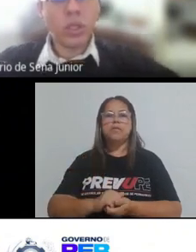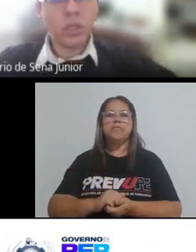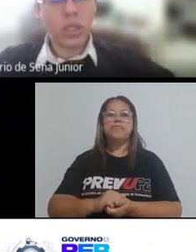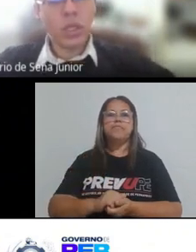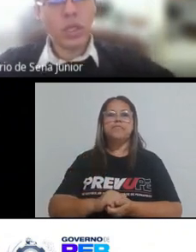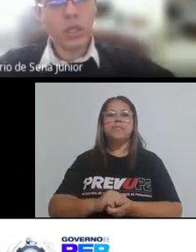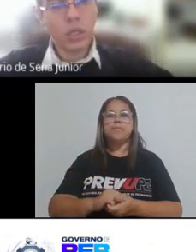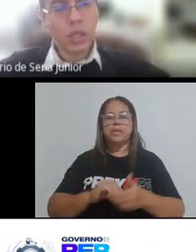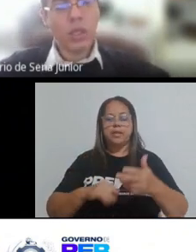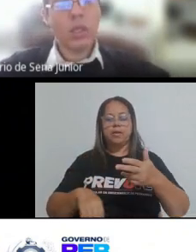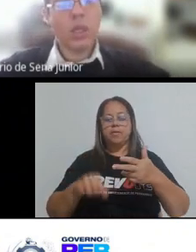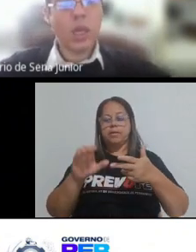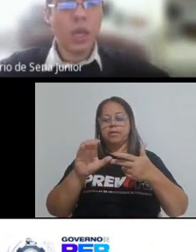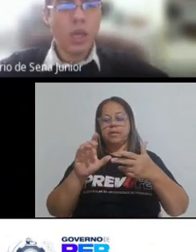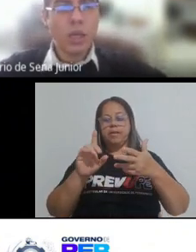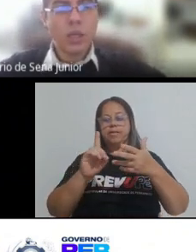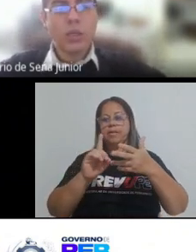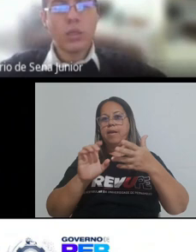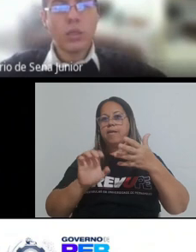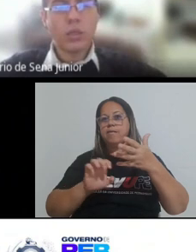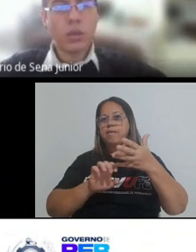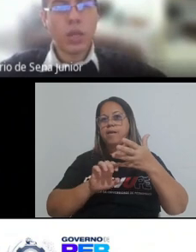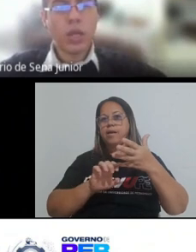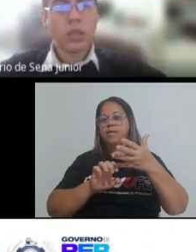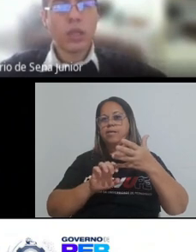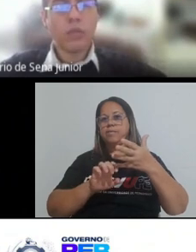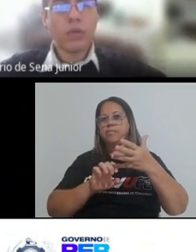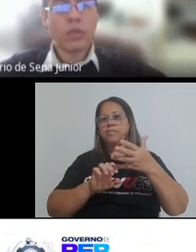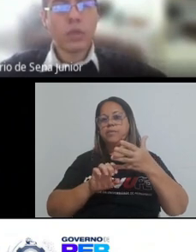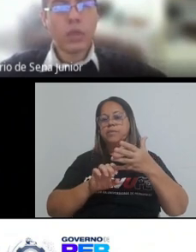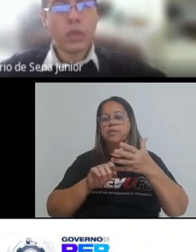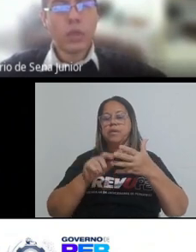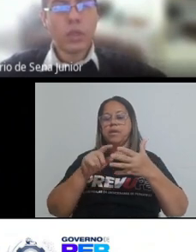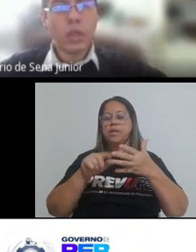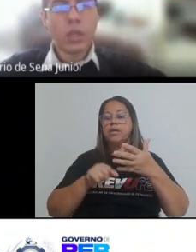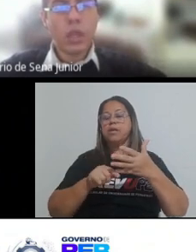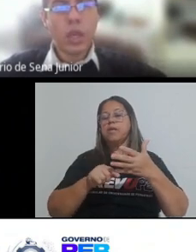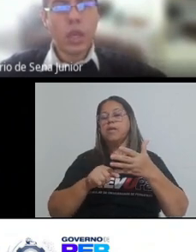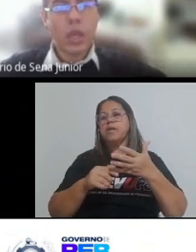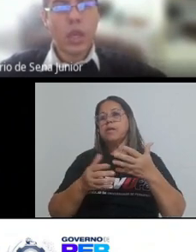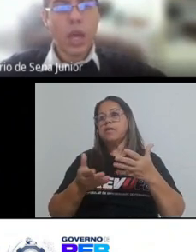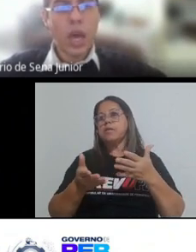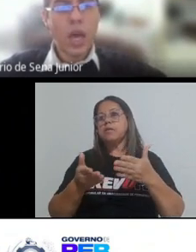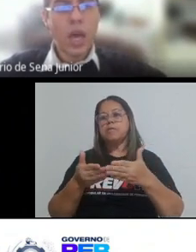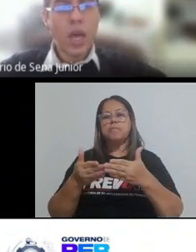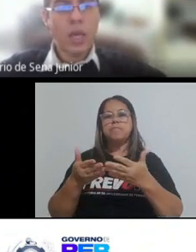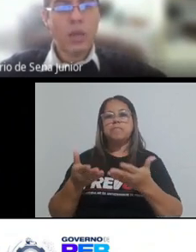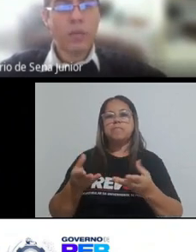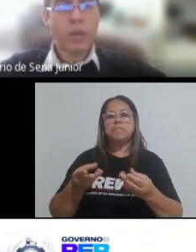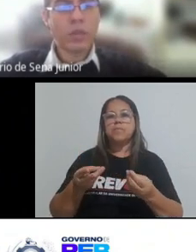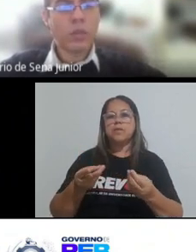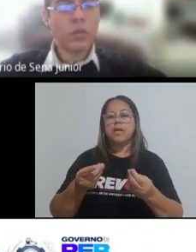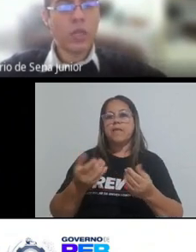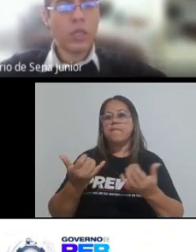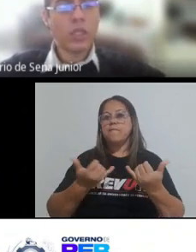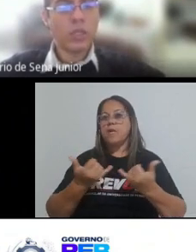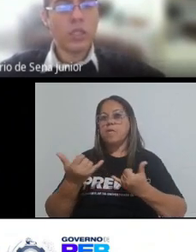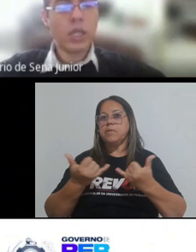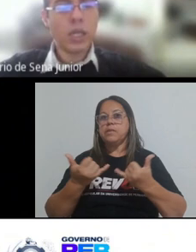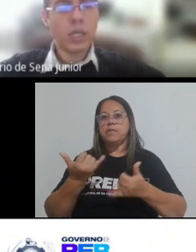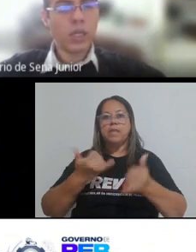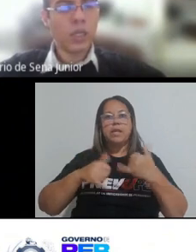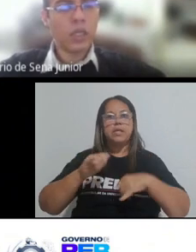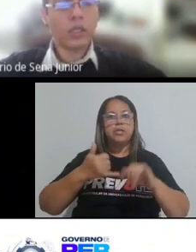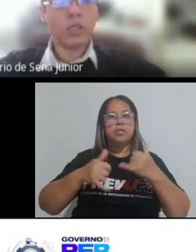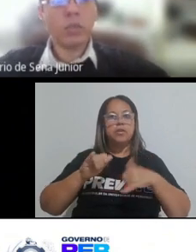os itens C, D e E são relativas né, a informação da energia